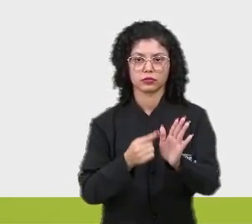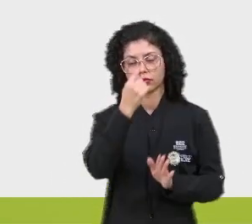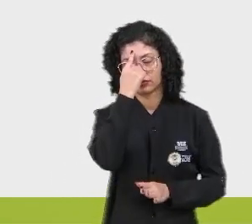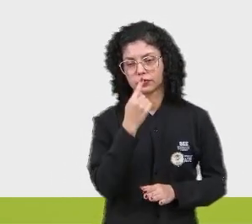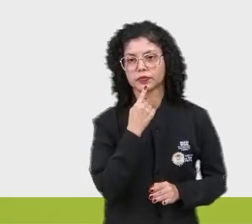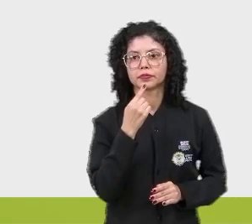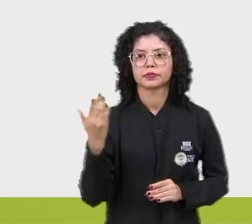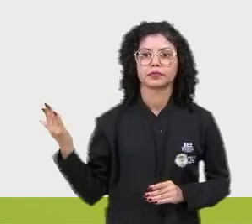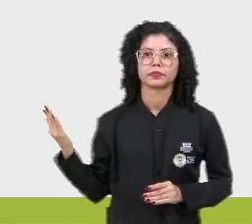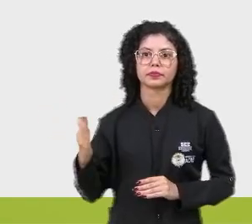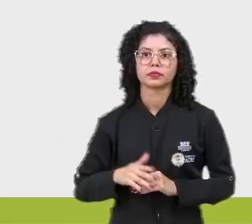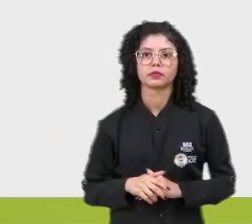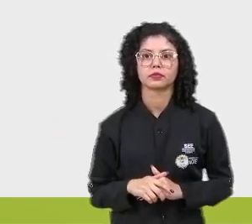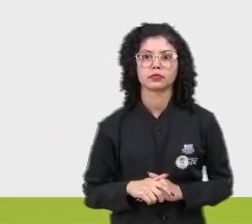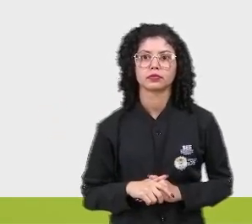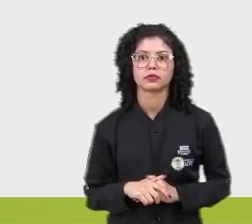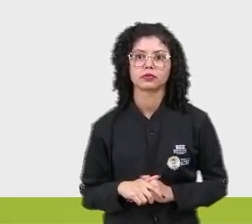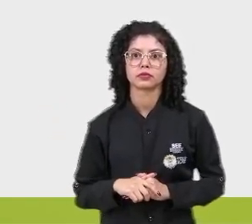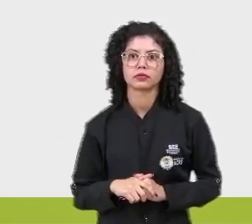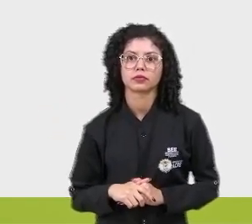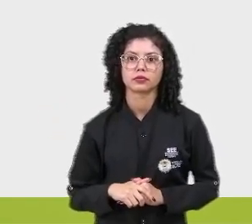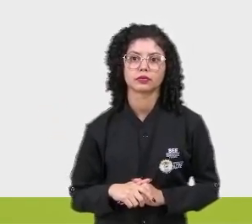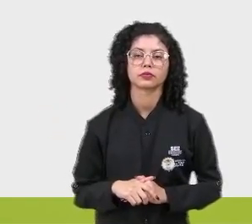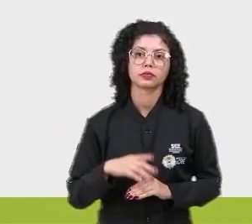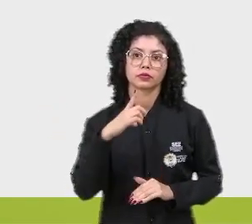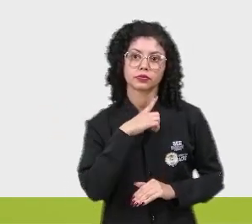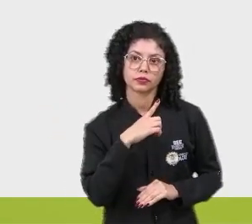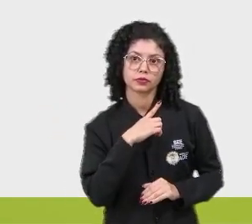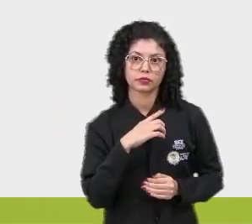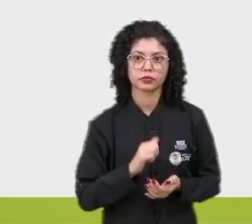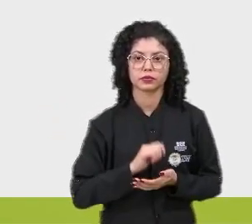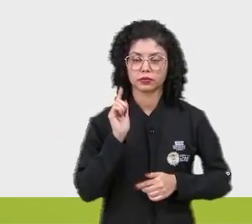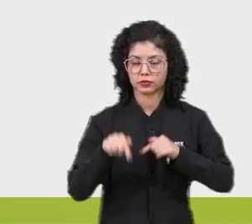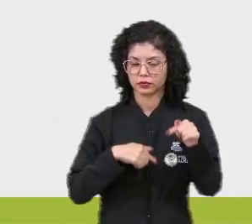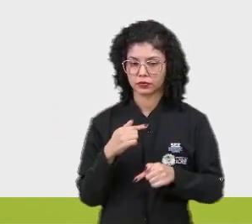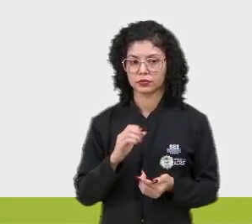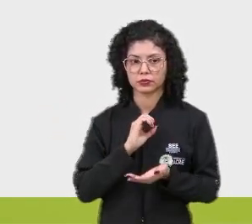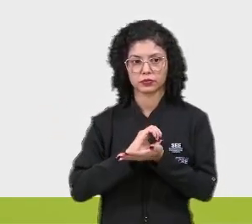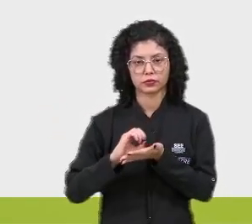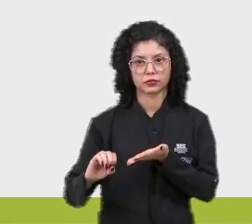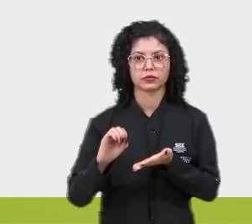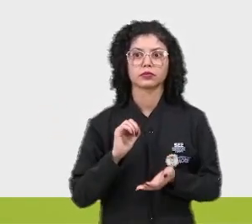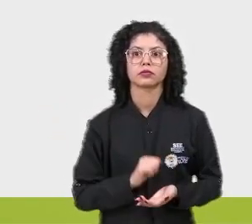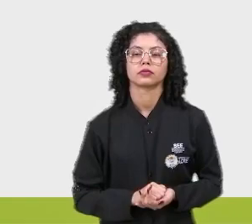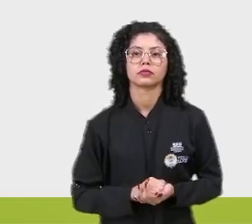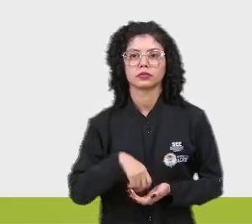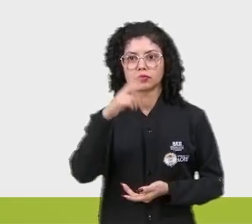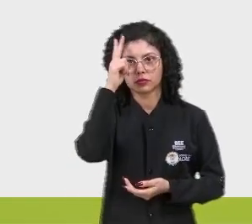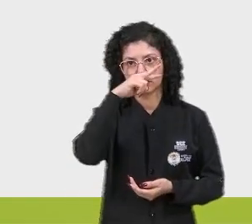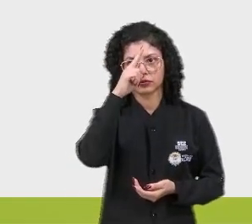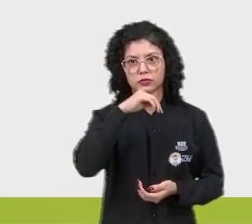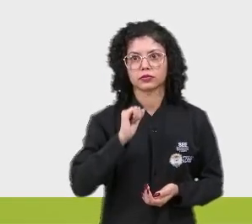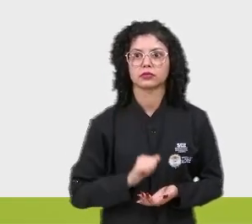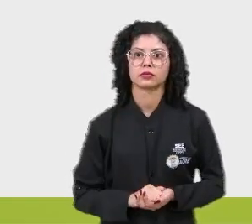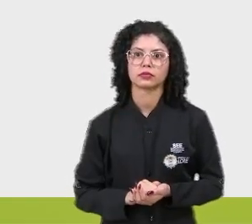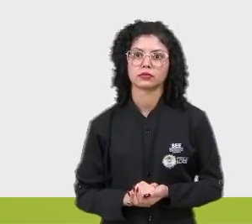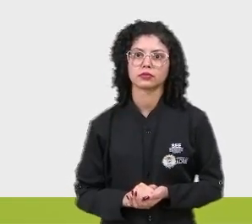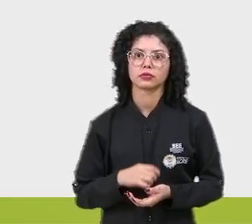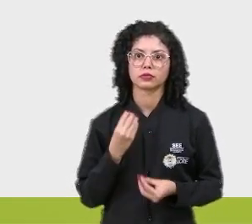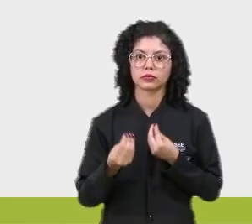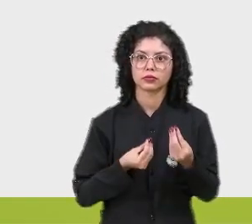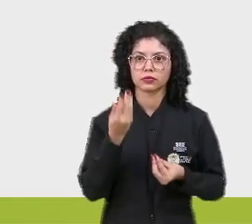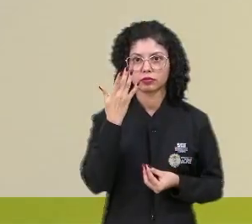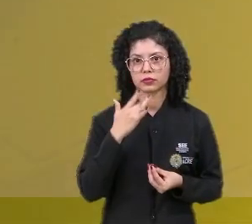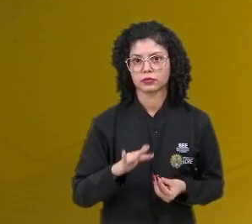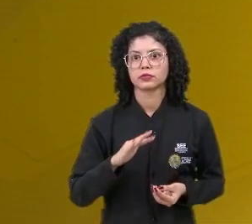representado na figura. Então, nós temos aí um composto químico orgânico que nos lembra muito bem como se fosse uma